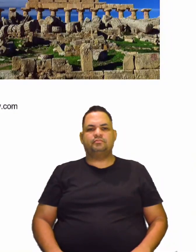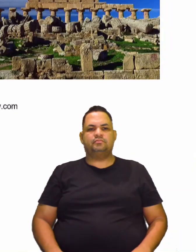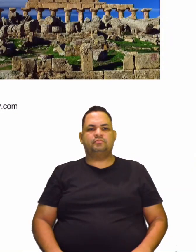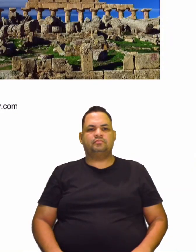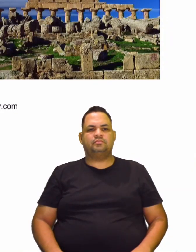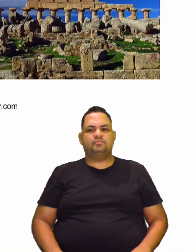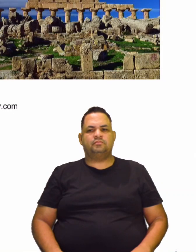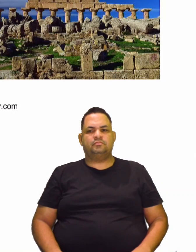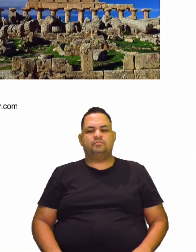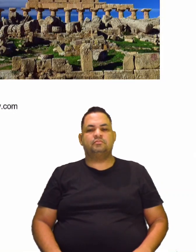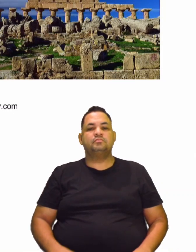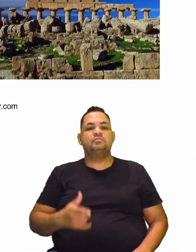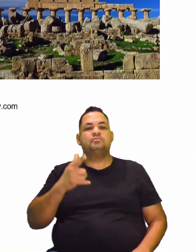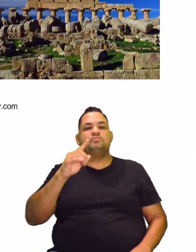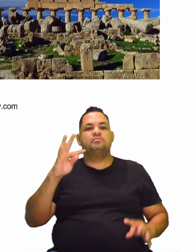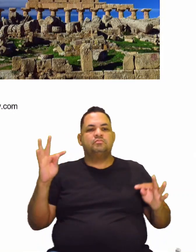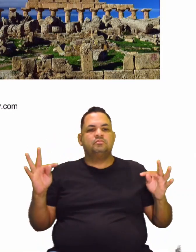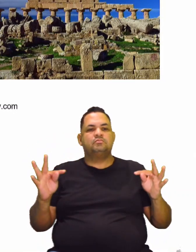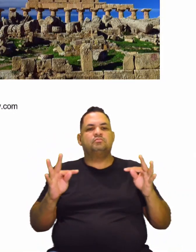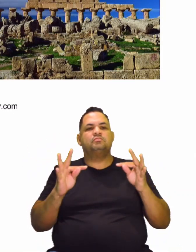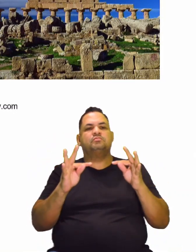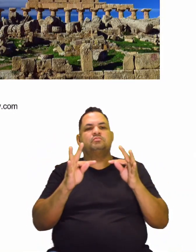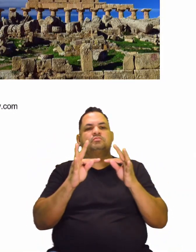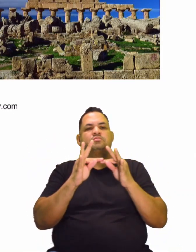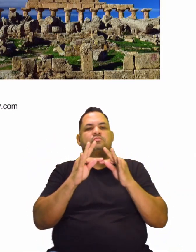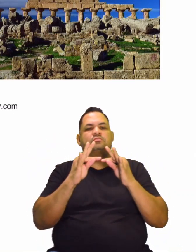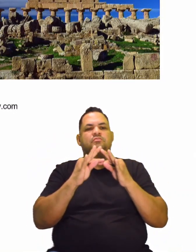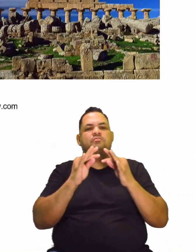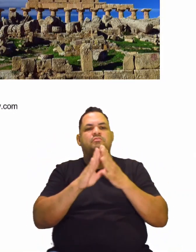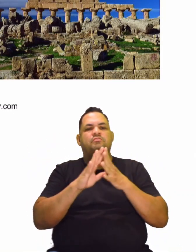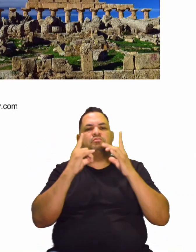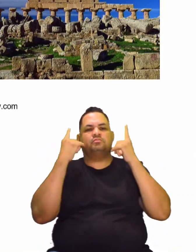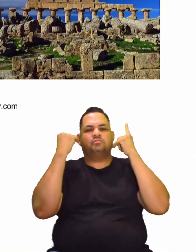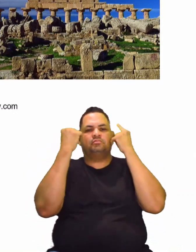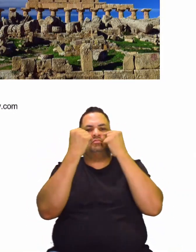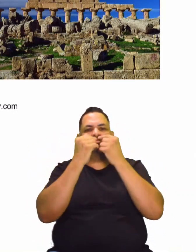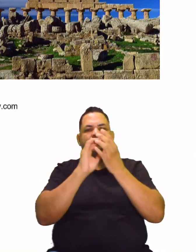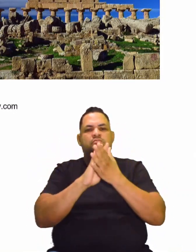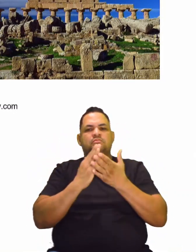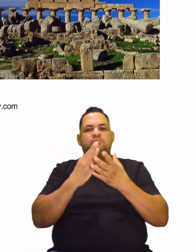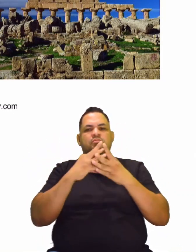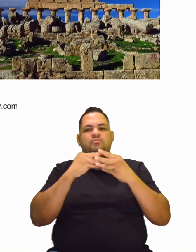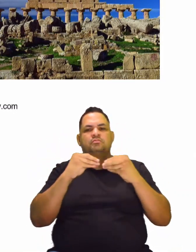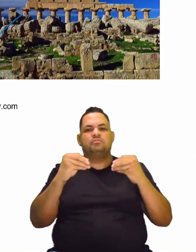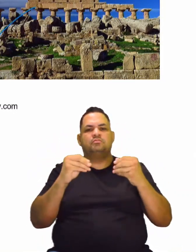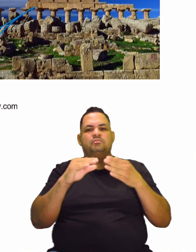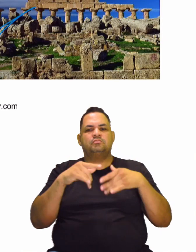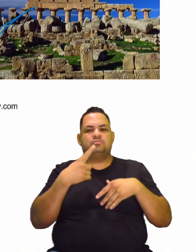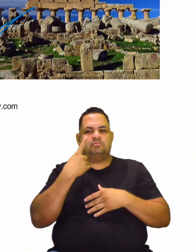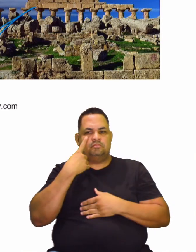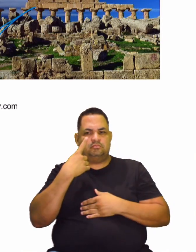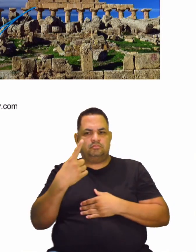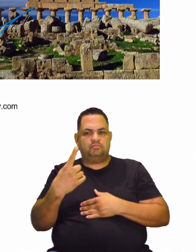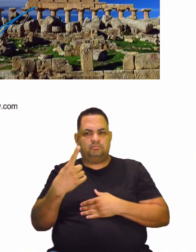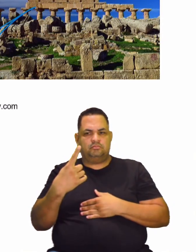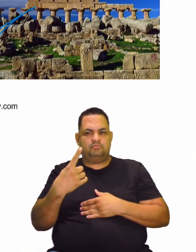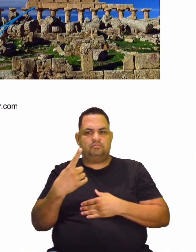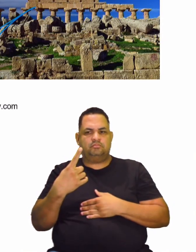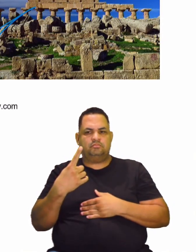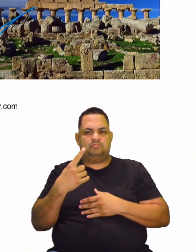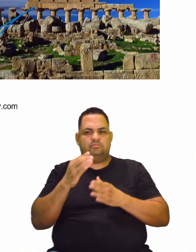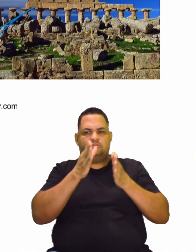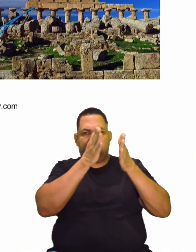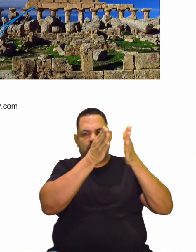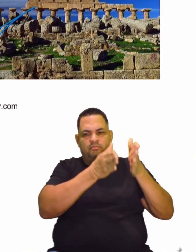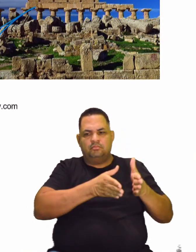Aqui um outro templo grego, também em ruínas, mas podemos observar, ó, aqui as